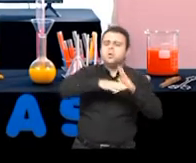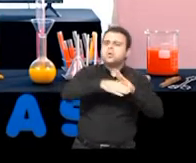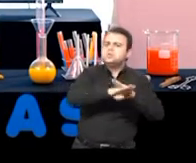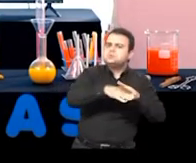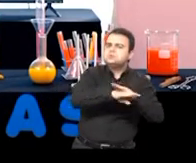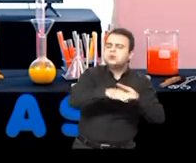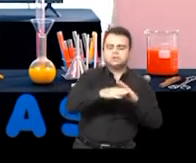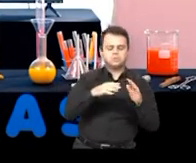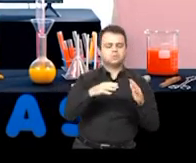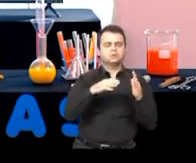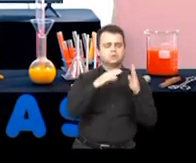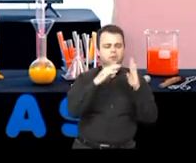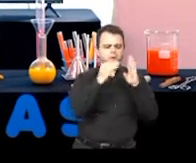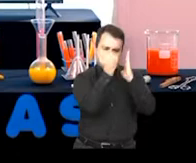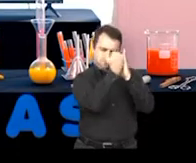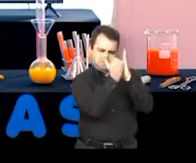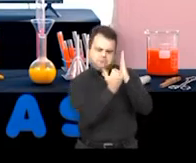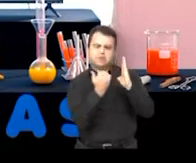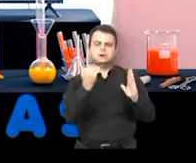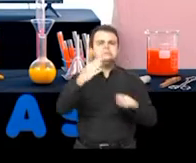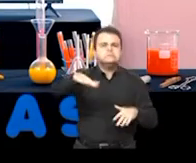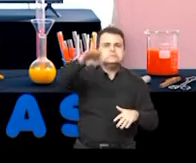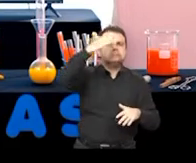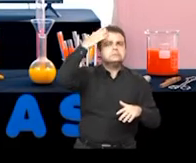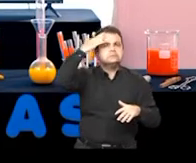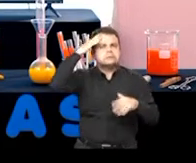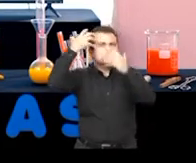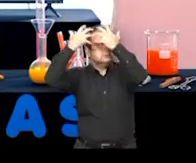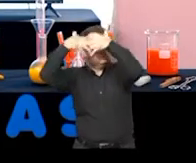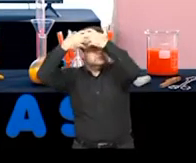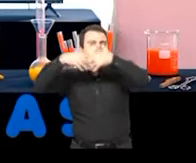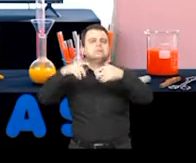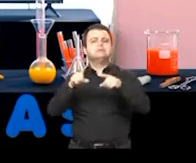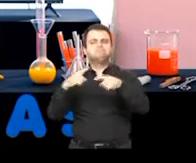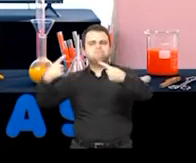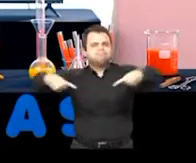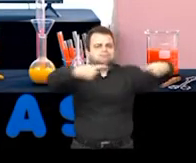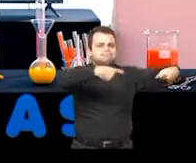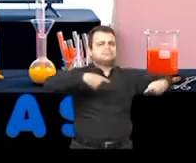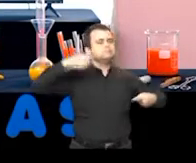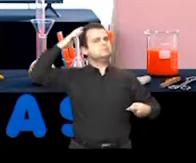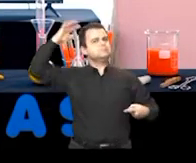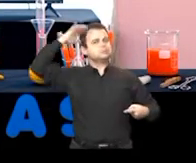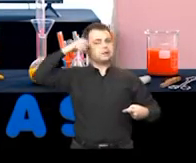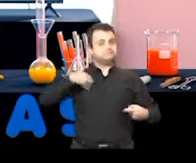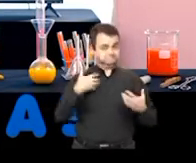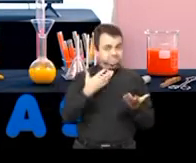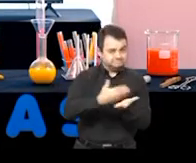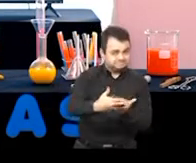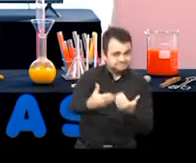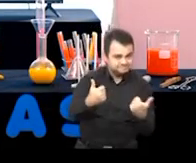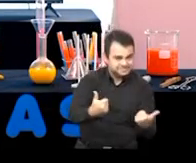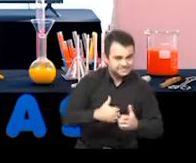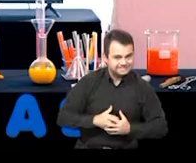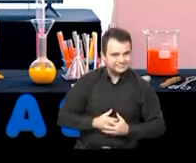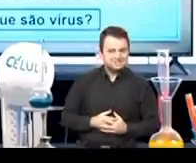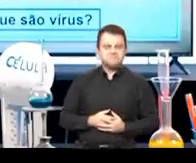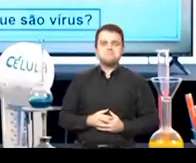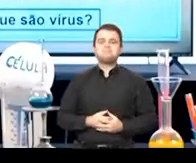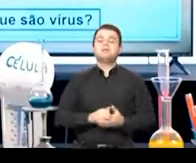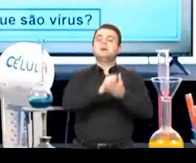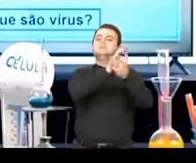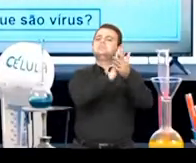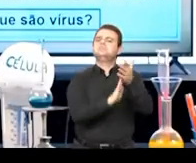bem importantes, ajudando no raciocínio e também nas discussões. Então, vamos começar?